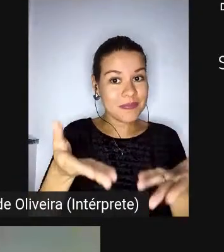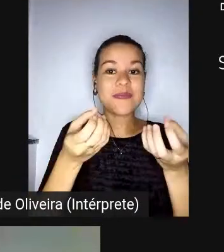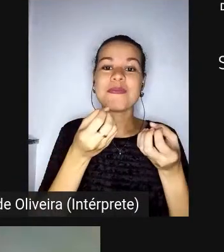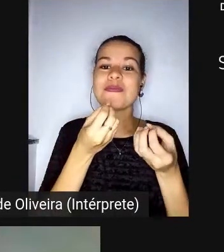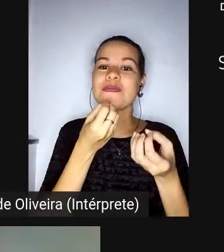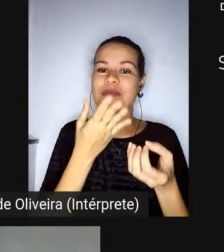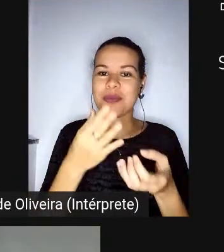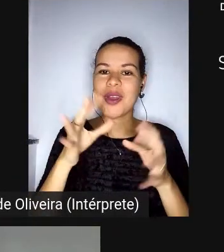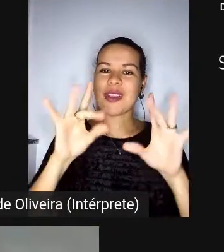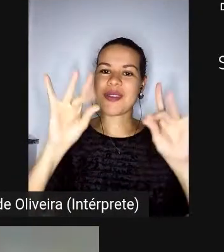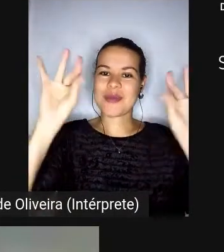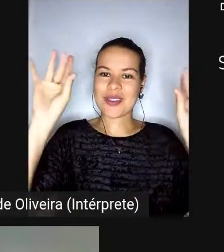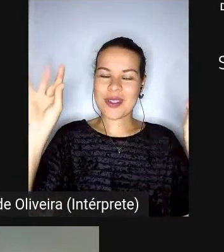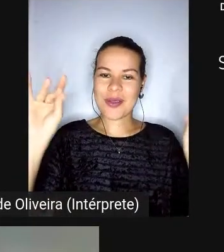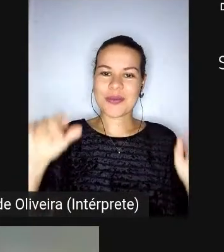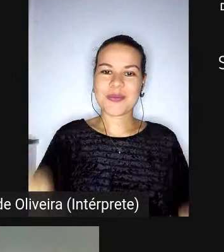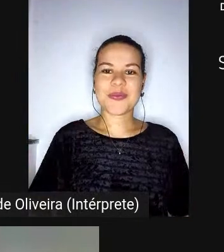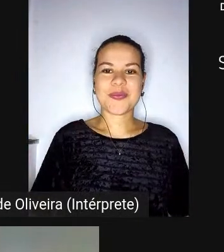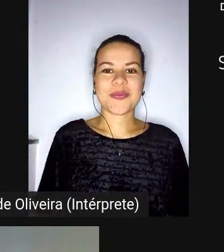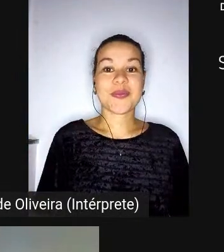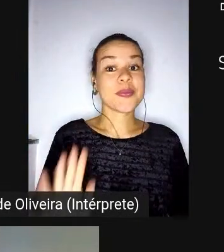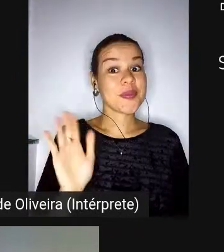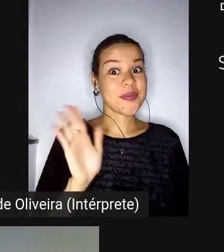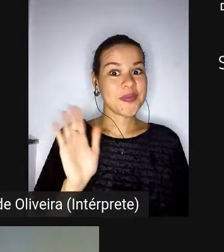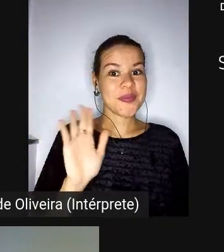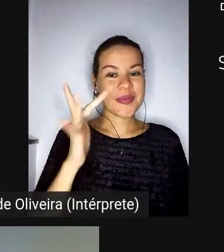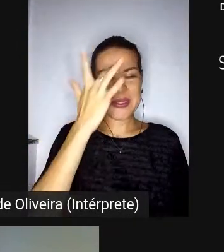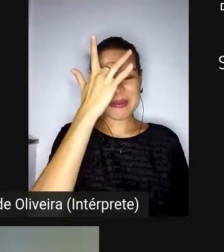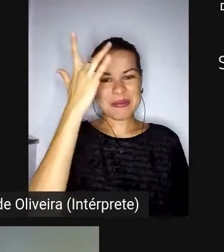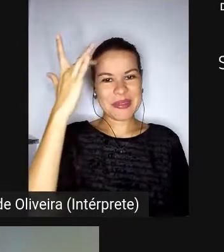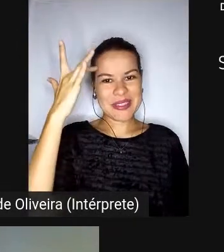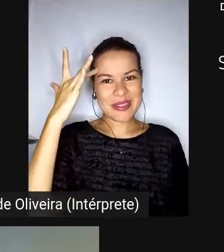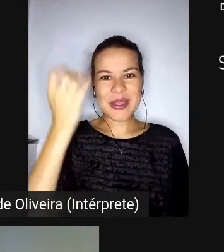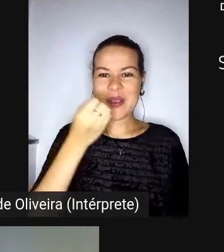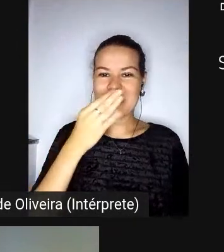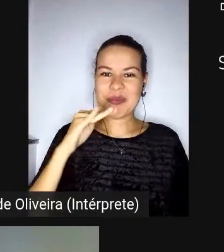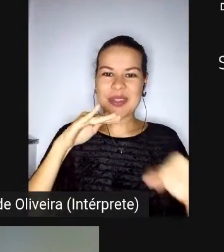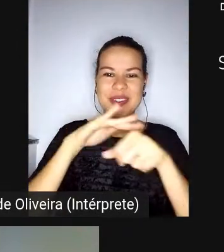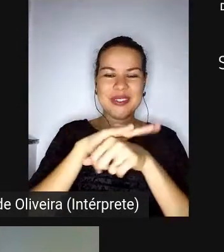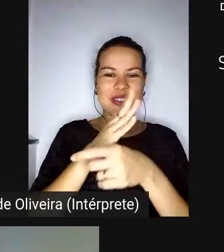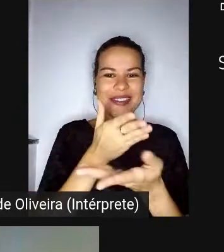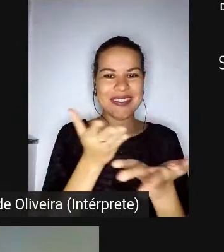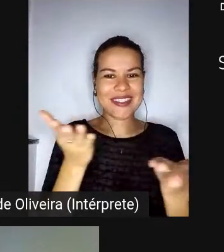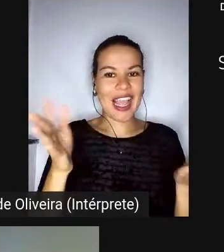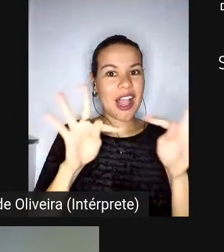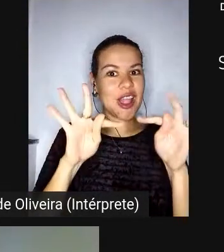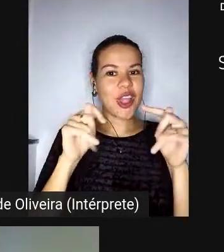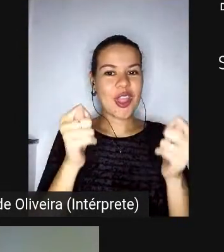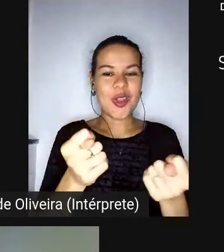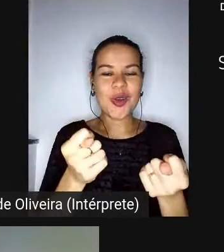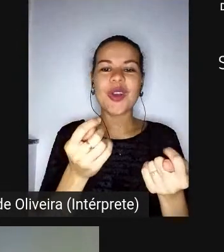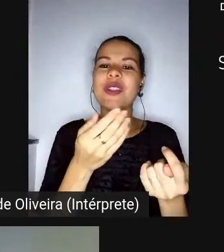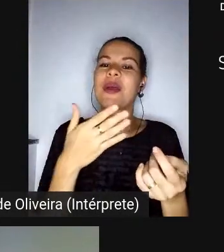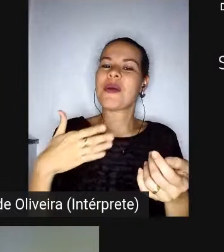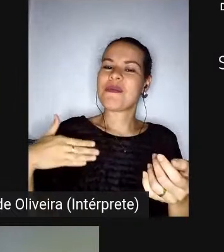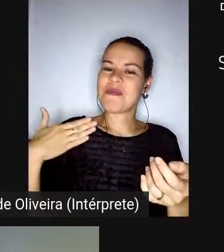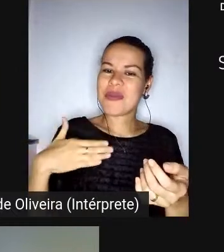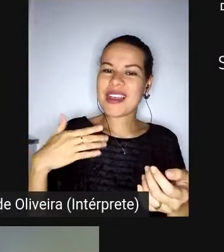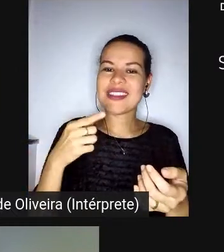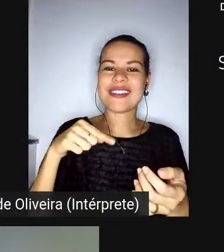Olá pessoal boa noite Boa noite a todos boa noite a todas no prazer estar aqui com vocês